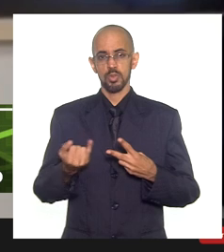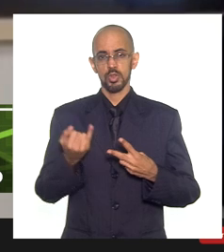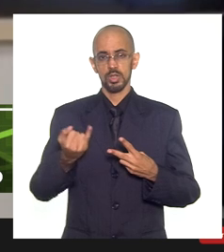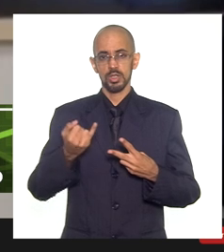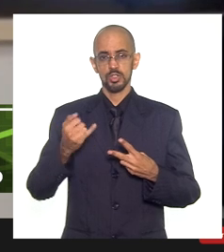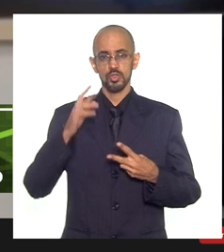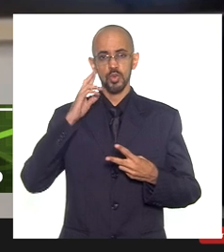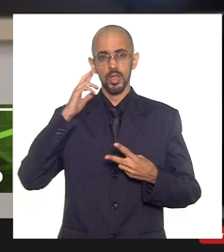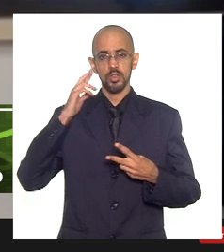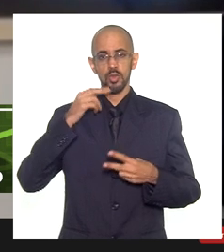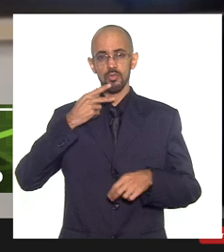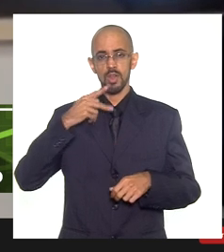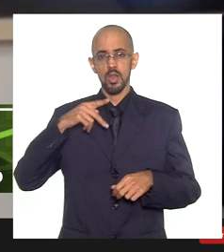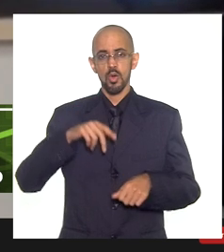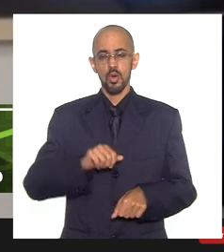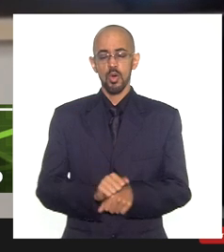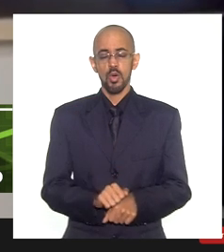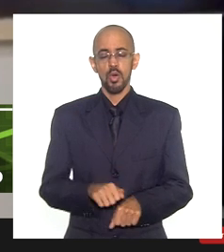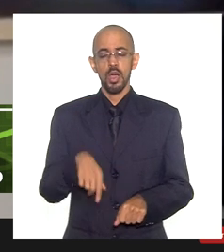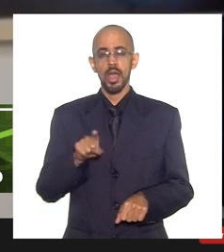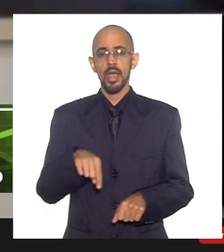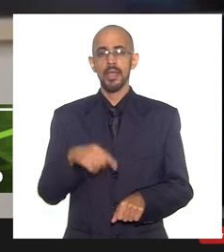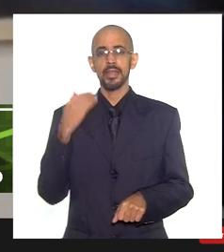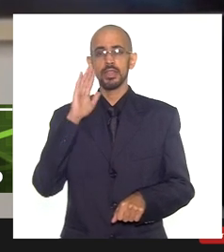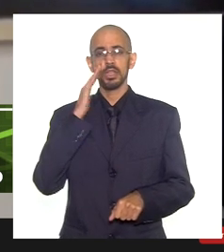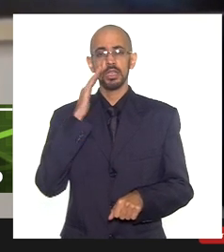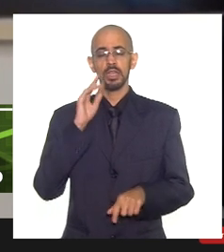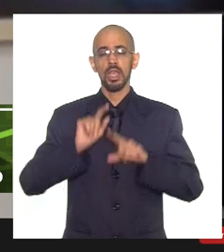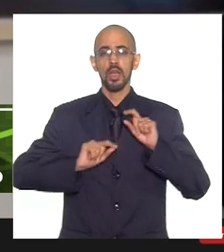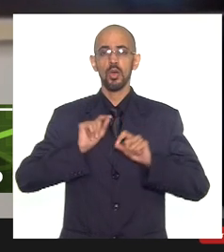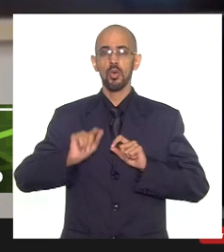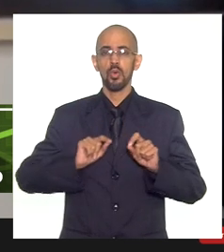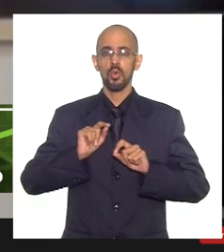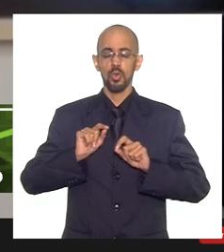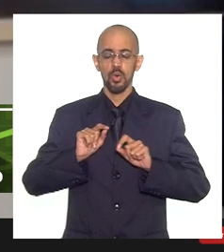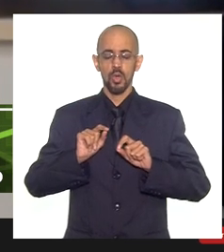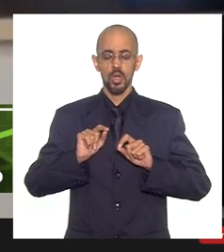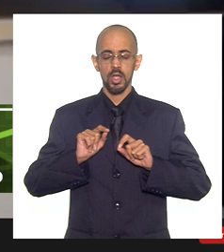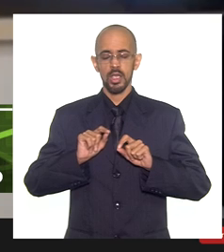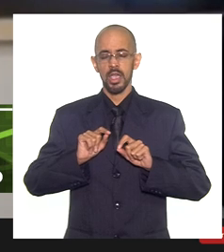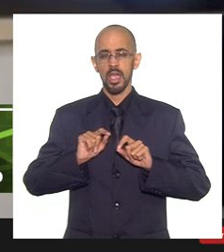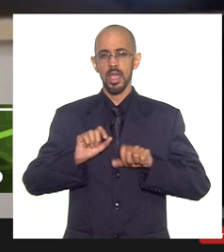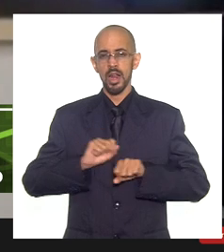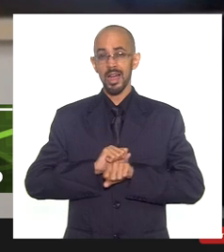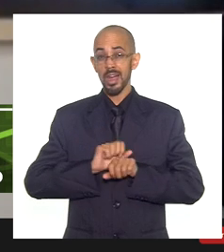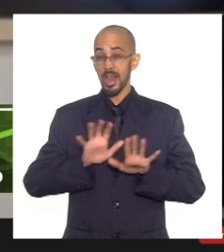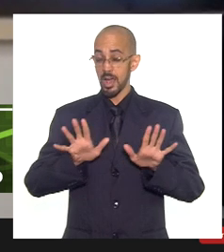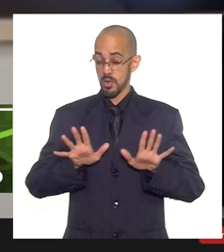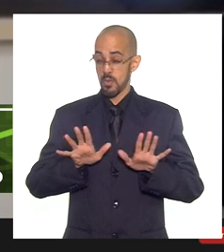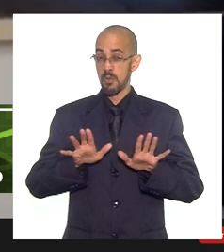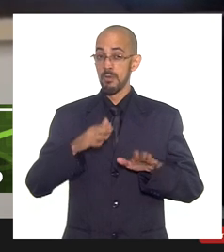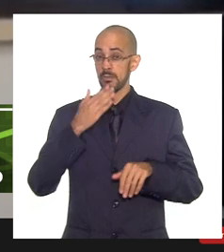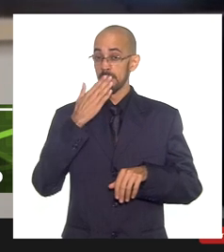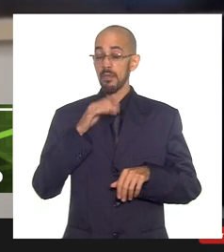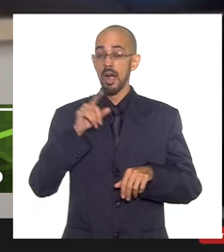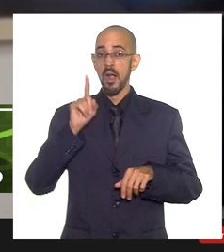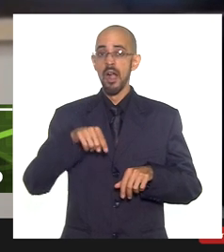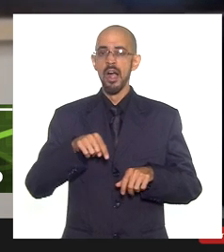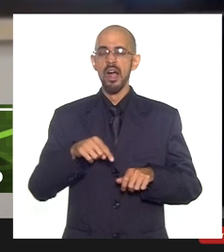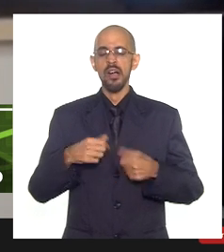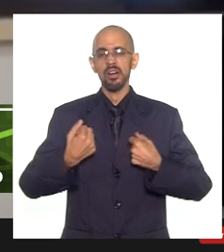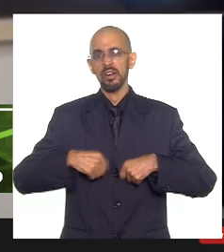é entender exatamente qual é a natureza dos entraves